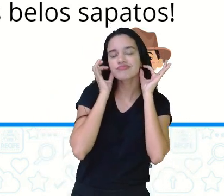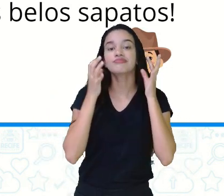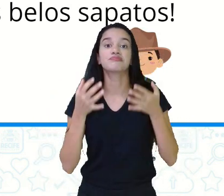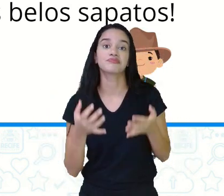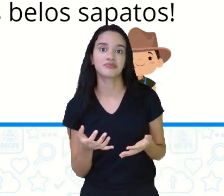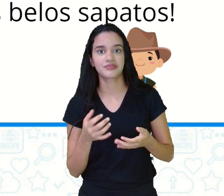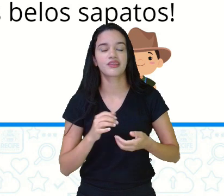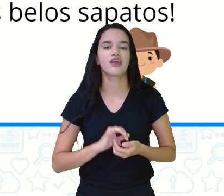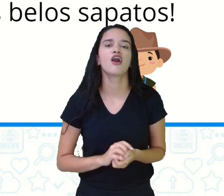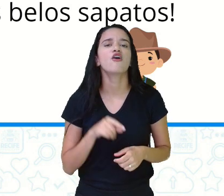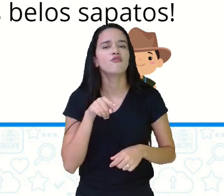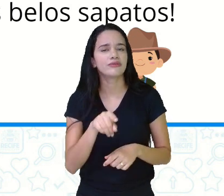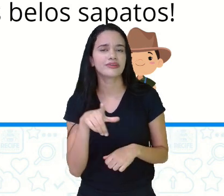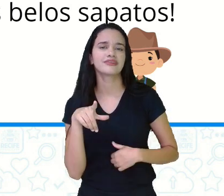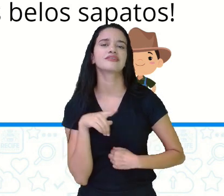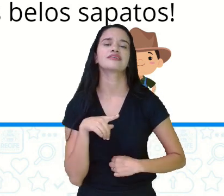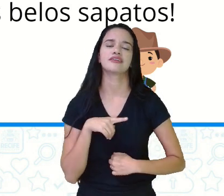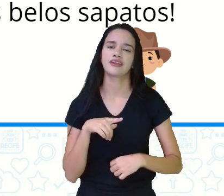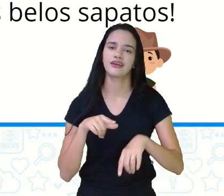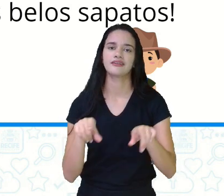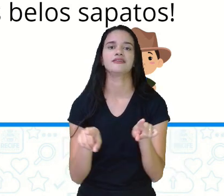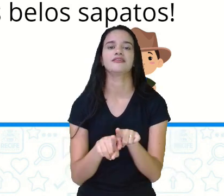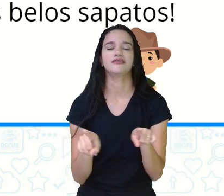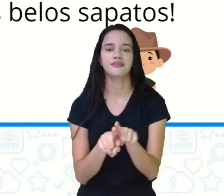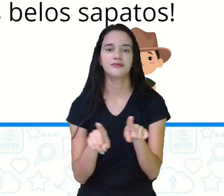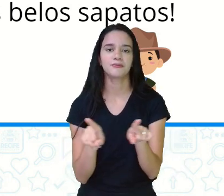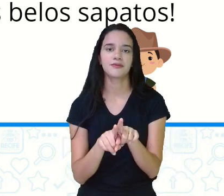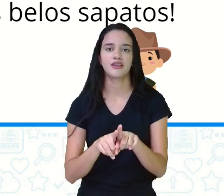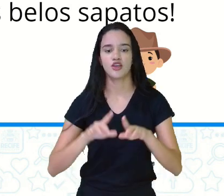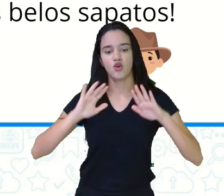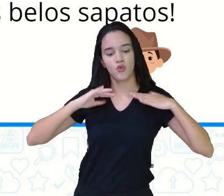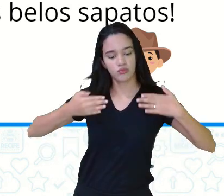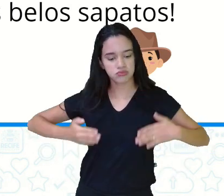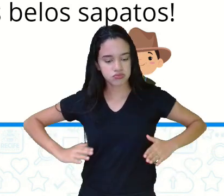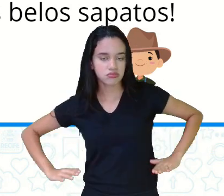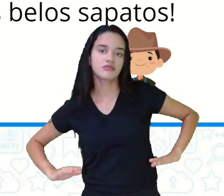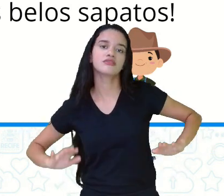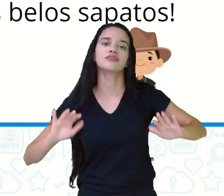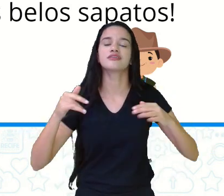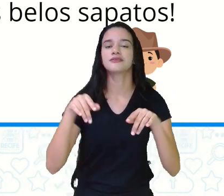esmeraldas. Você terá os mais belos vestidos e